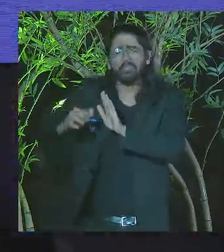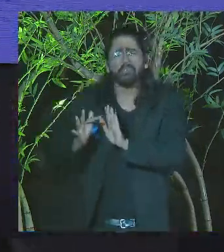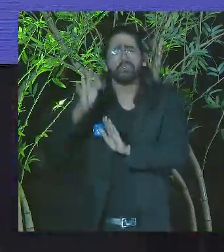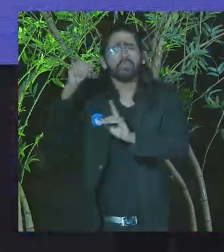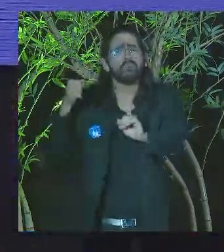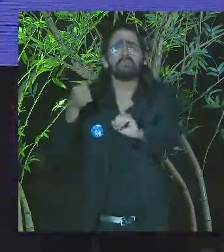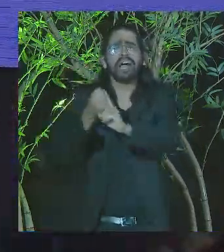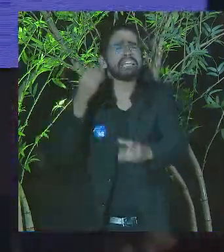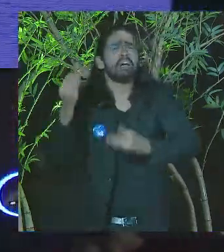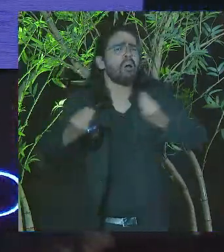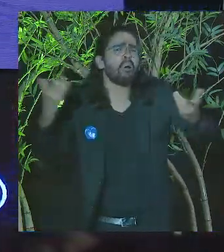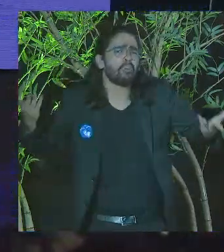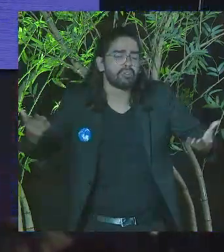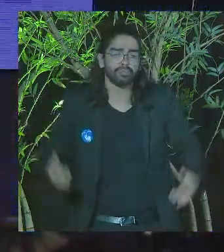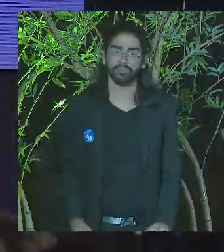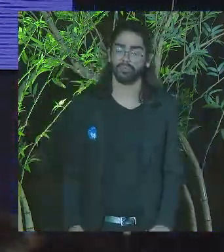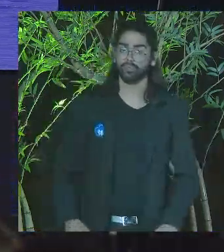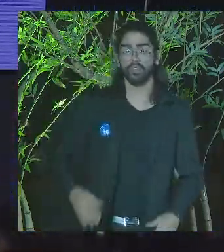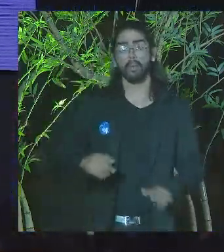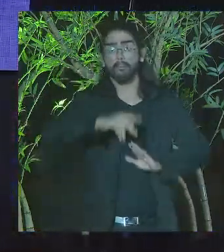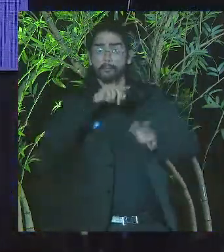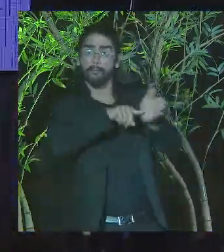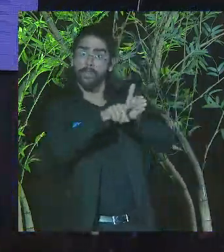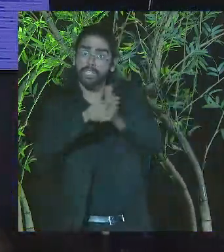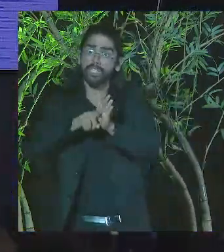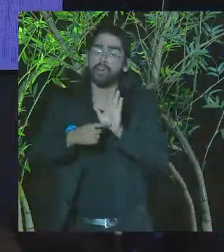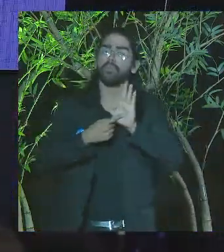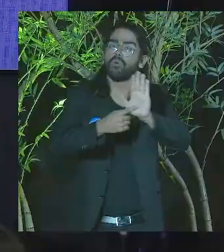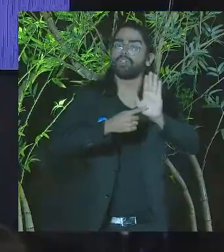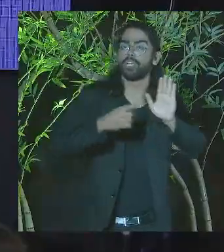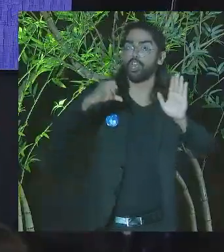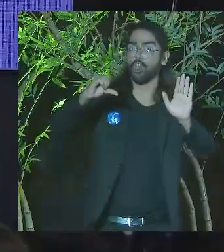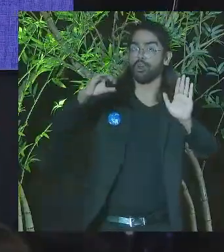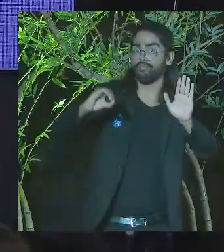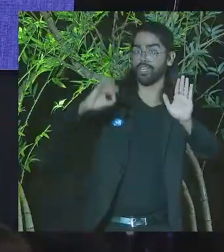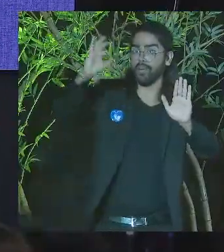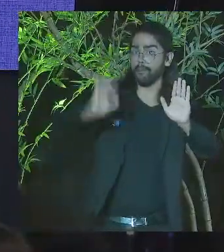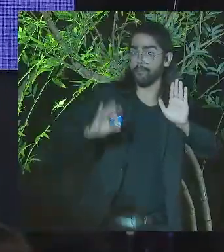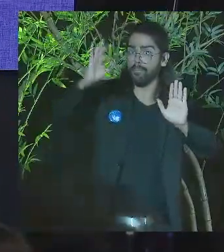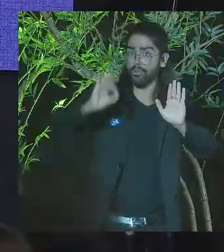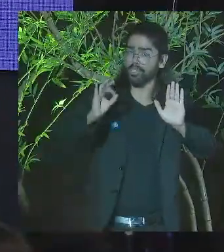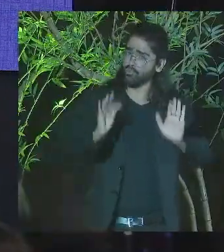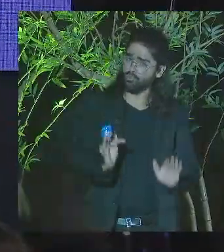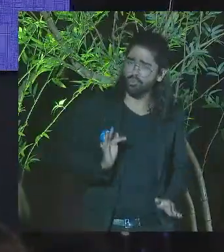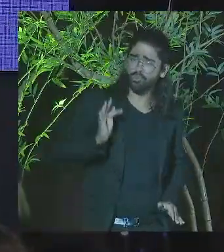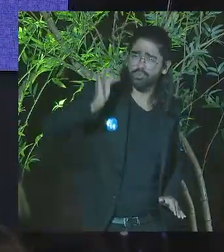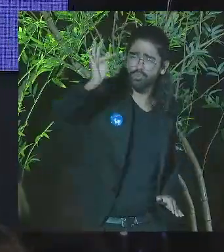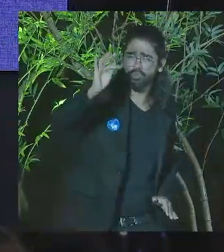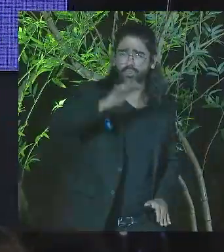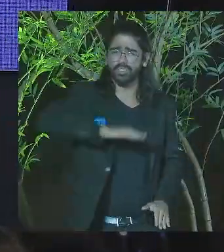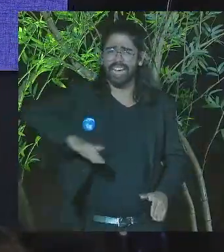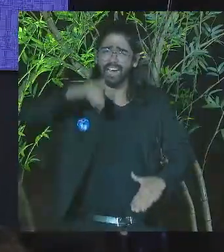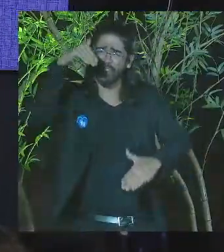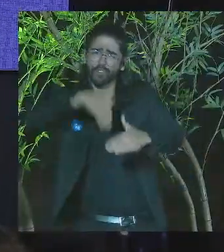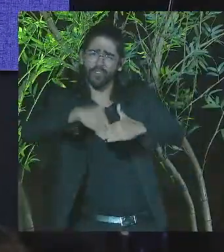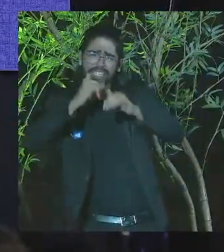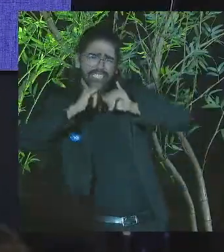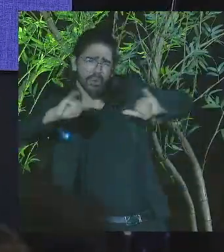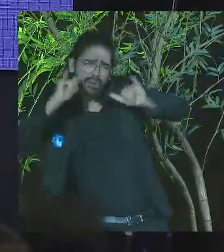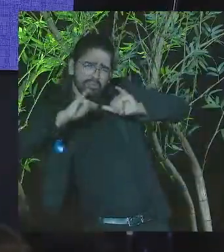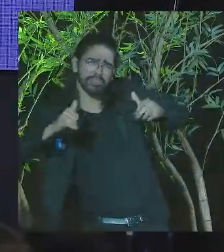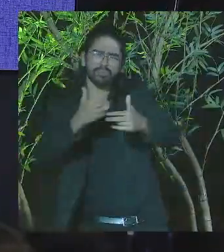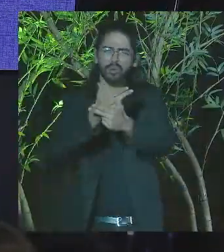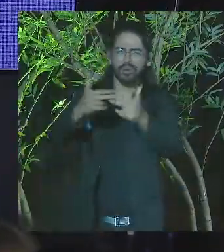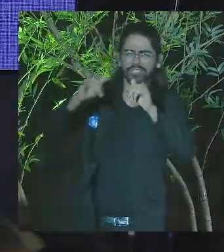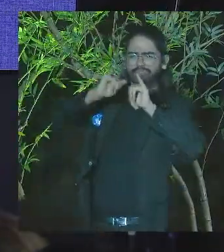Algumas pesquisas mostram que mais de 90% das imagens que serão utilizadas nas campanhas, naquilo que a gente for criar, vão